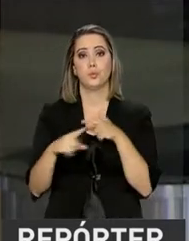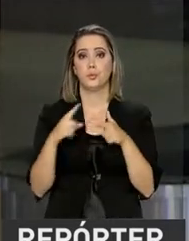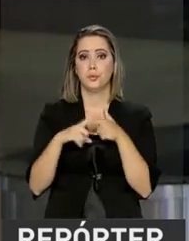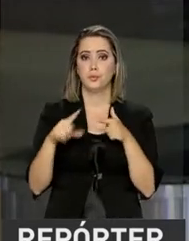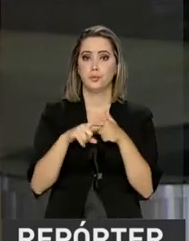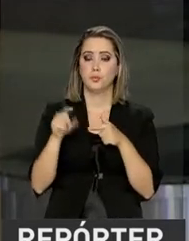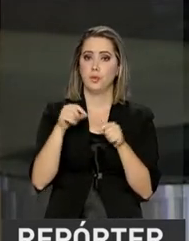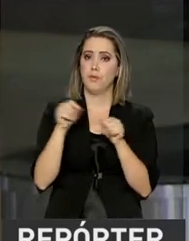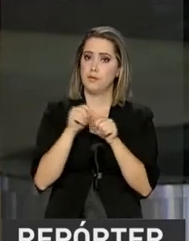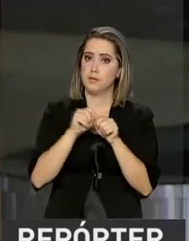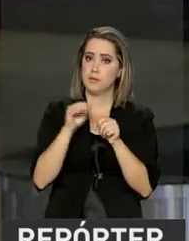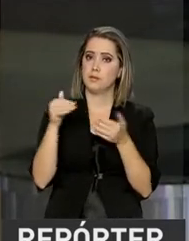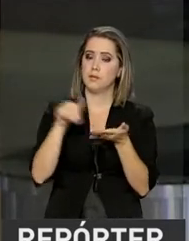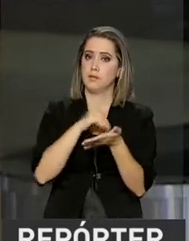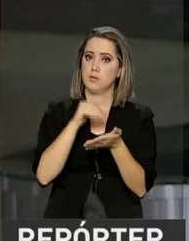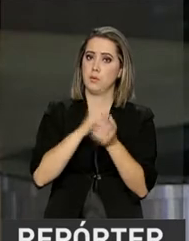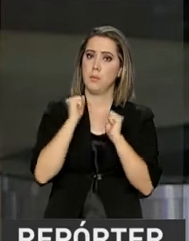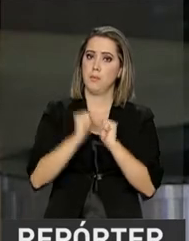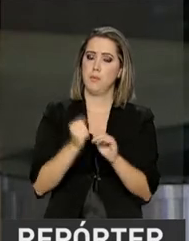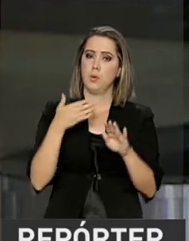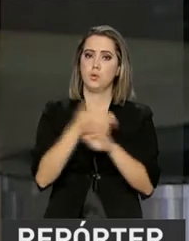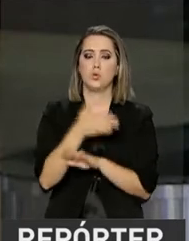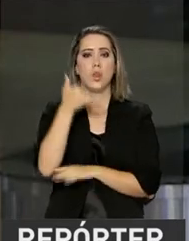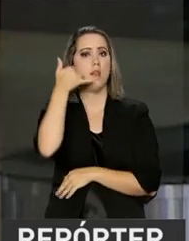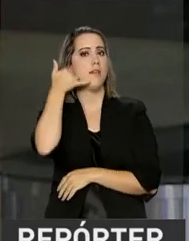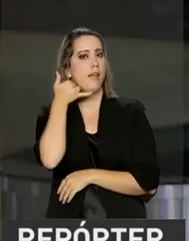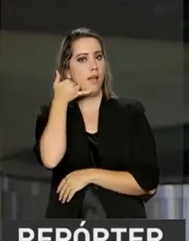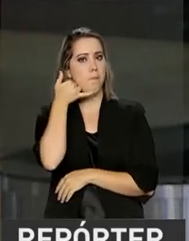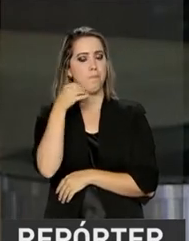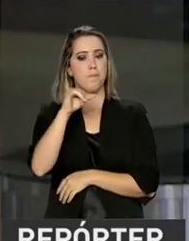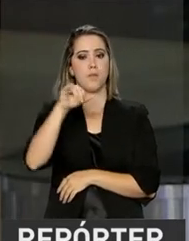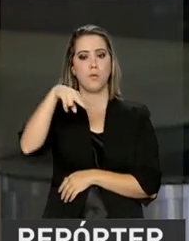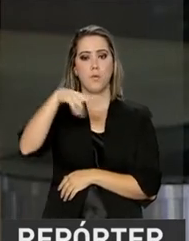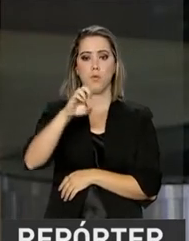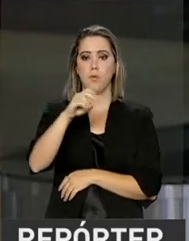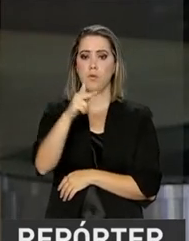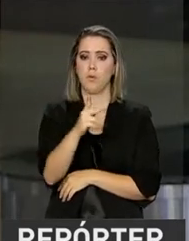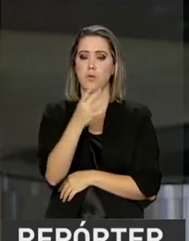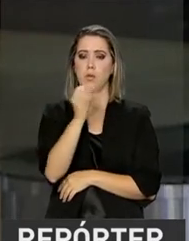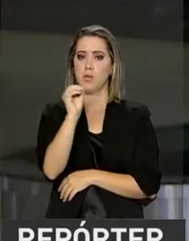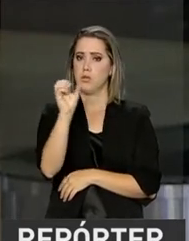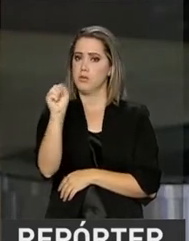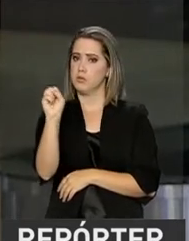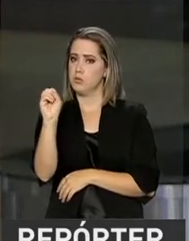hora de fazer a inscrição, pode ligar de graça para o INEP pelo telefone